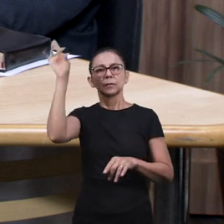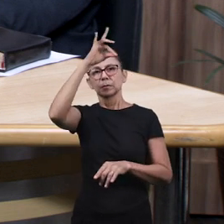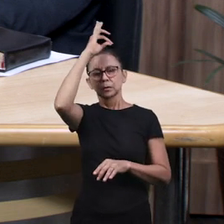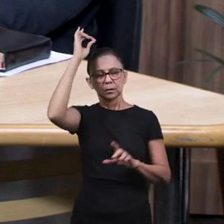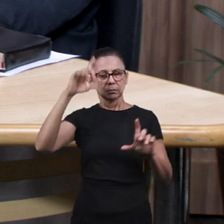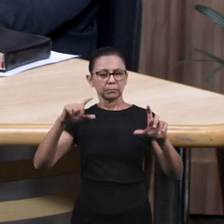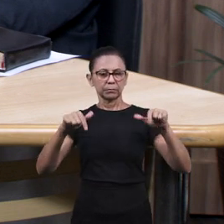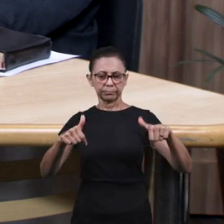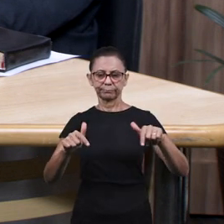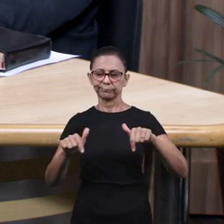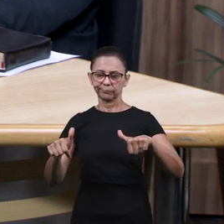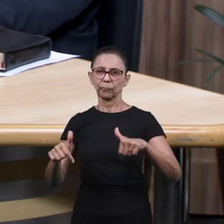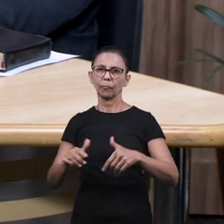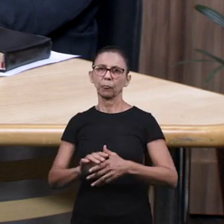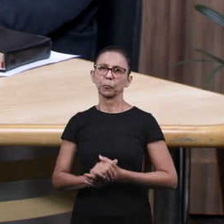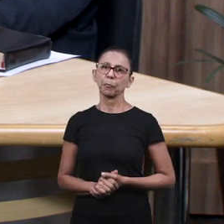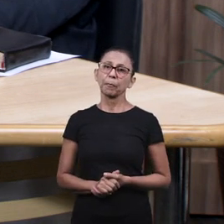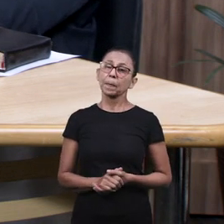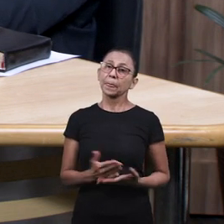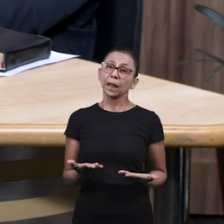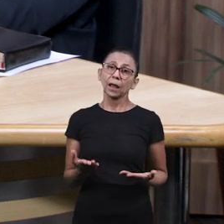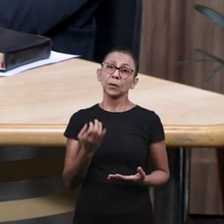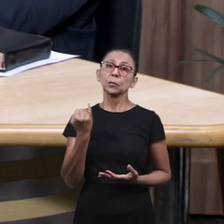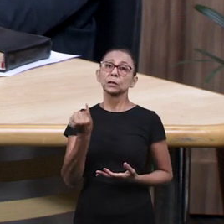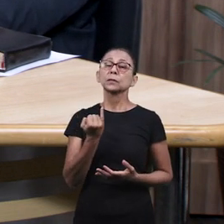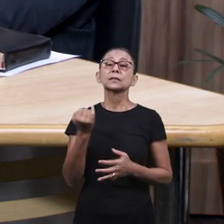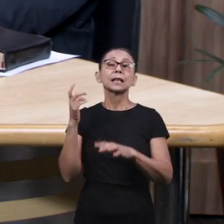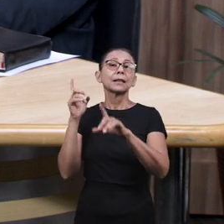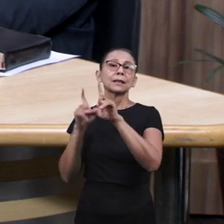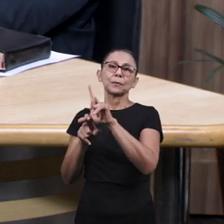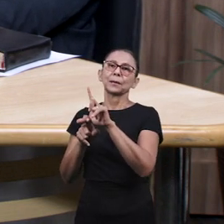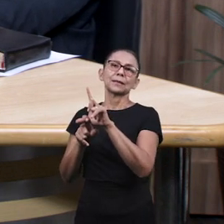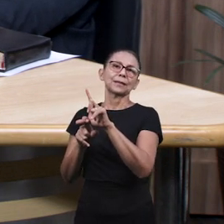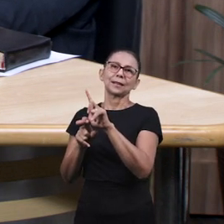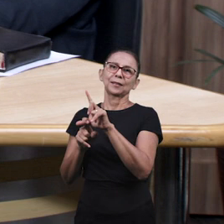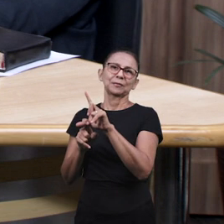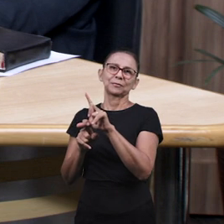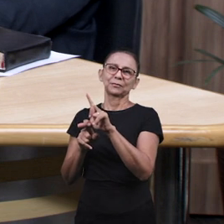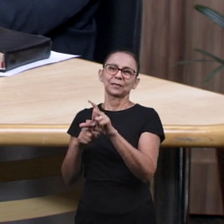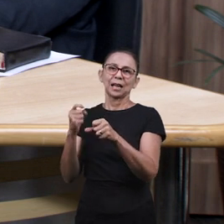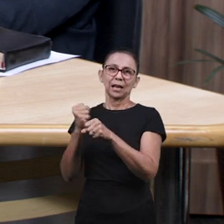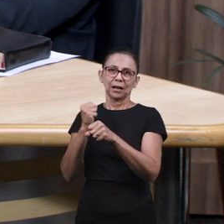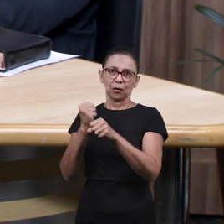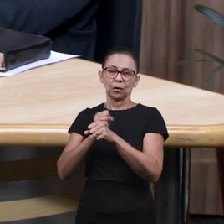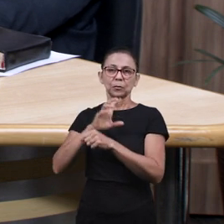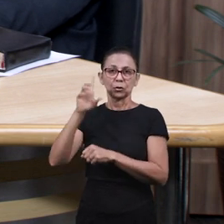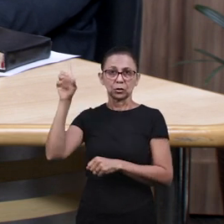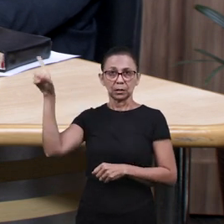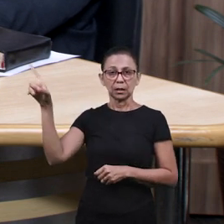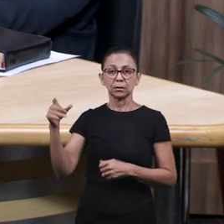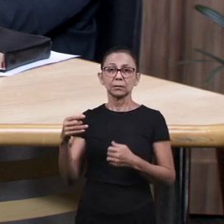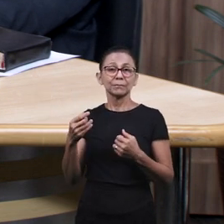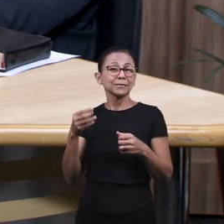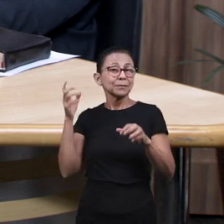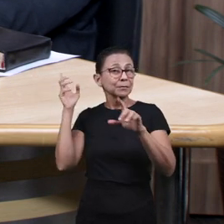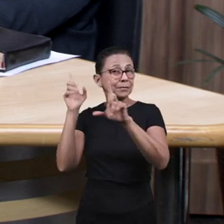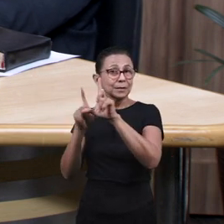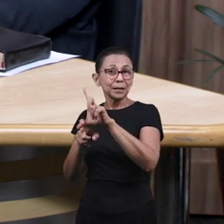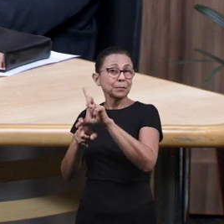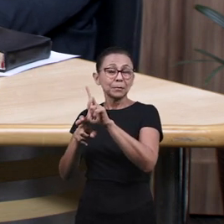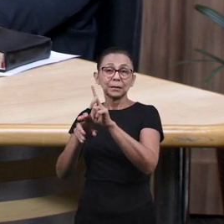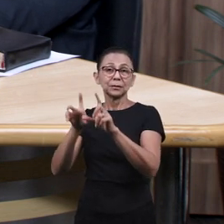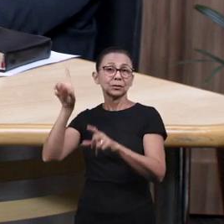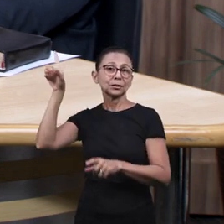Inspirados, dirigidos pelo Espírito Santo. A dependência, a obra de Deus. Exatamente. A obra de Deus, o homem precisa de entender que a obra de Deus,